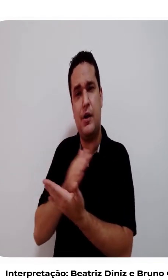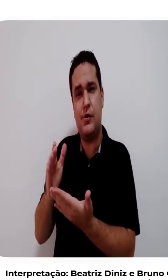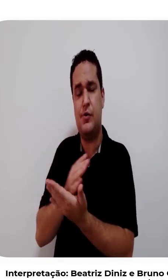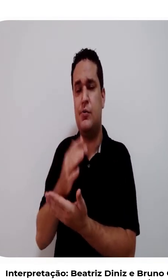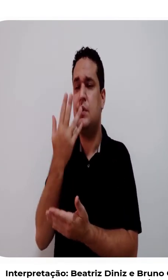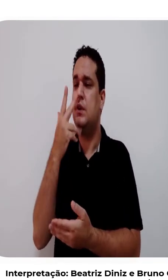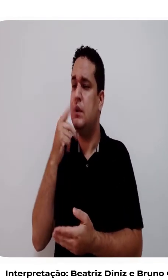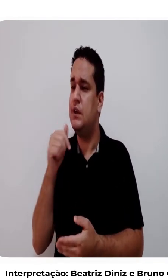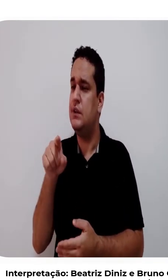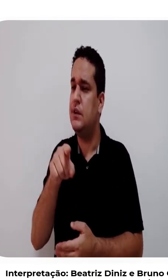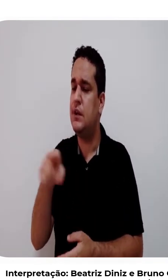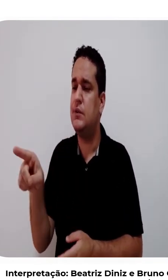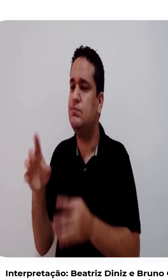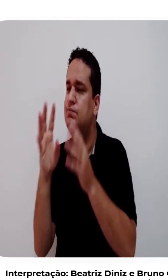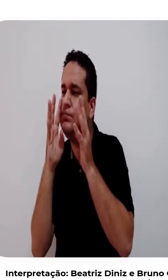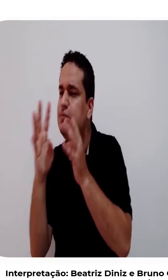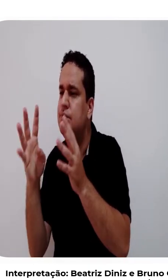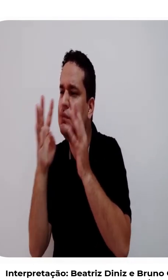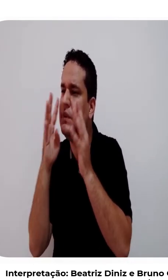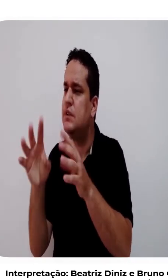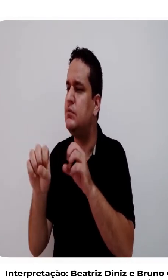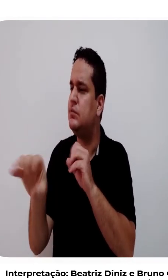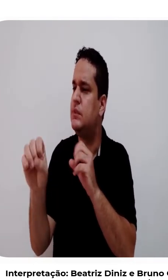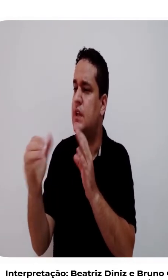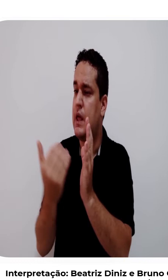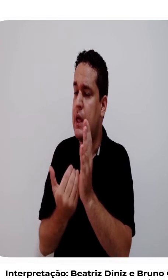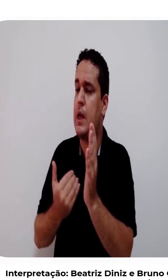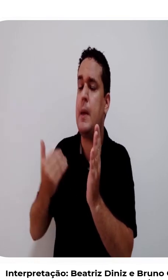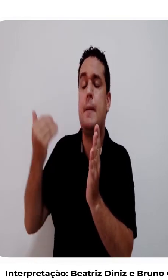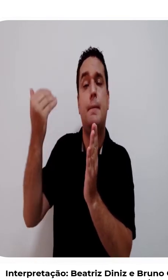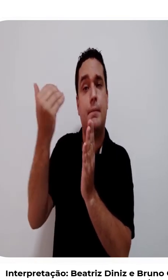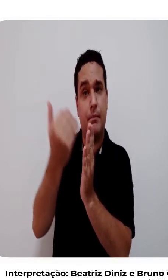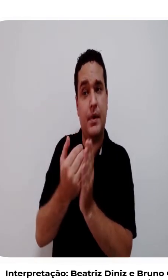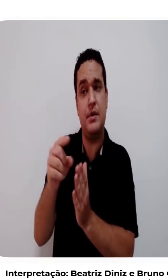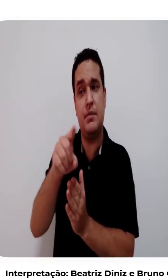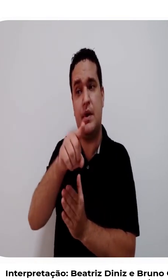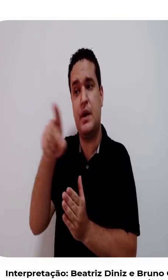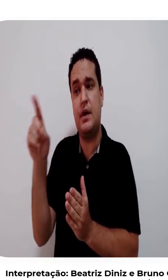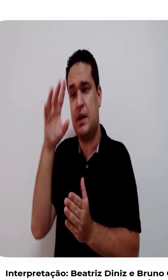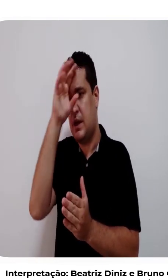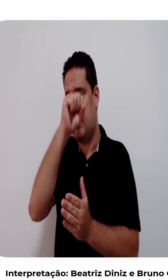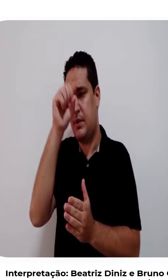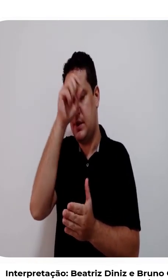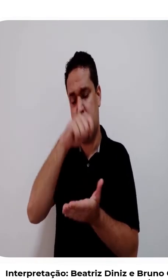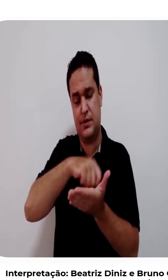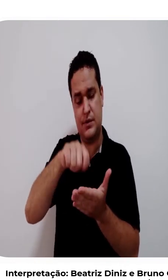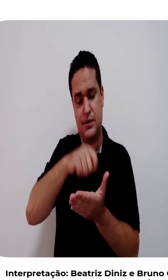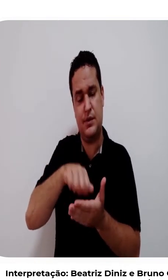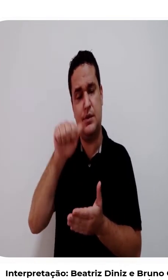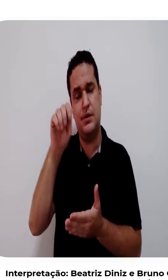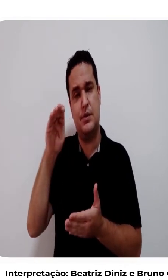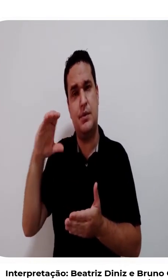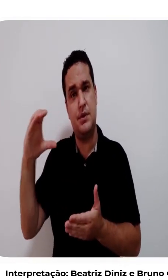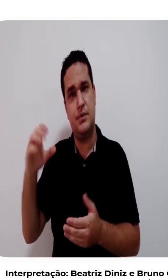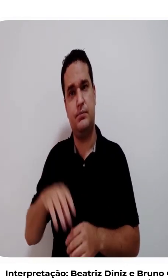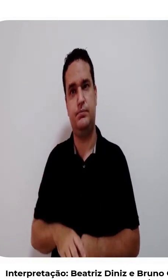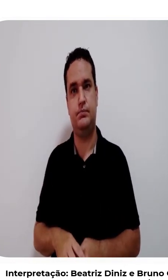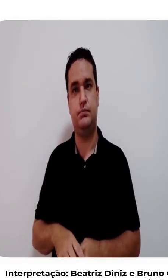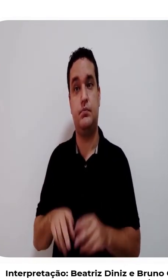ainda precisam avançar mais na apropriação do sistema de escrita alfabética. Bom, no meu caso, a gente tem